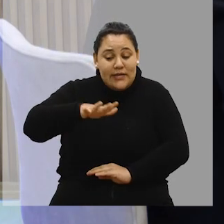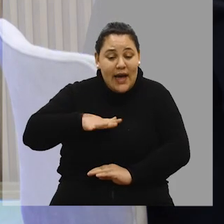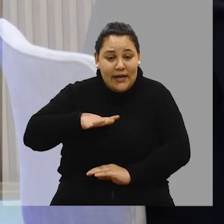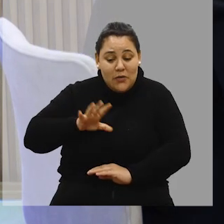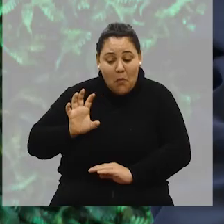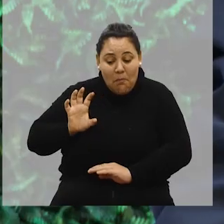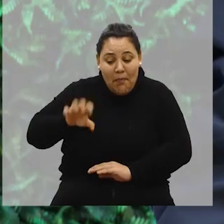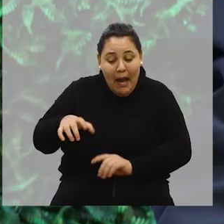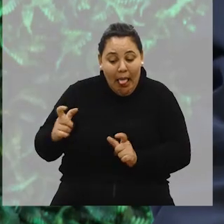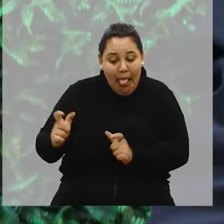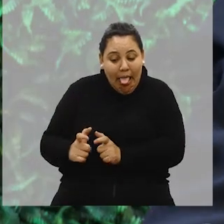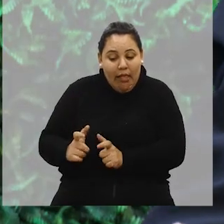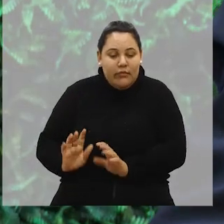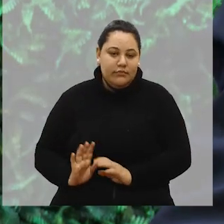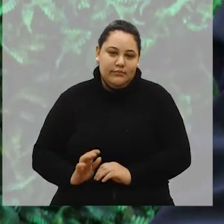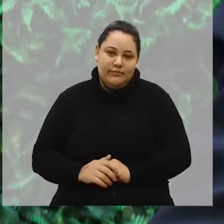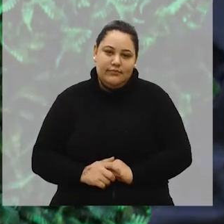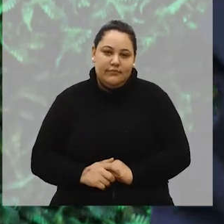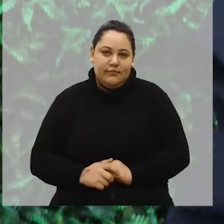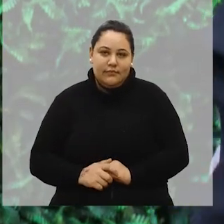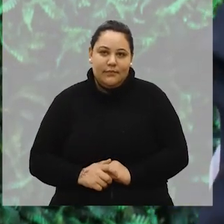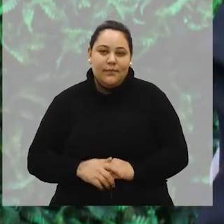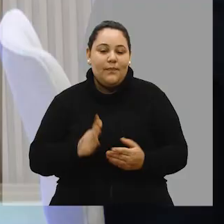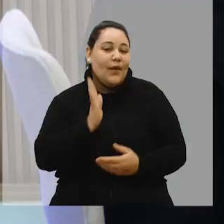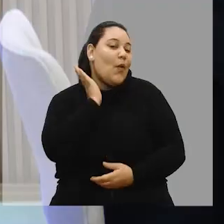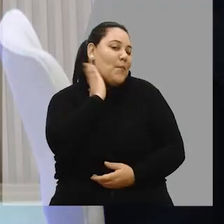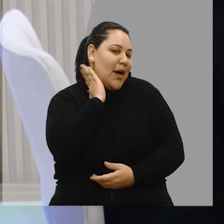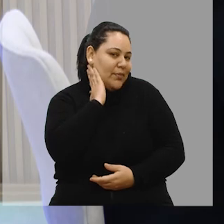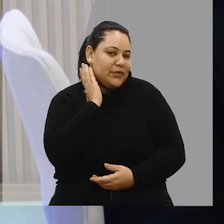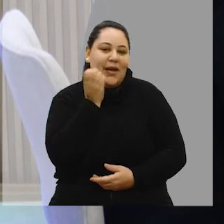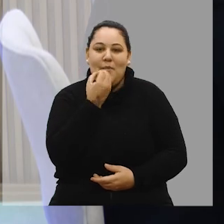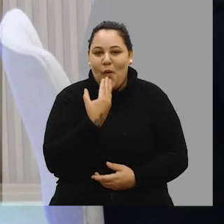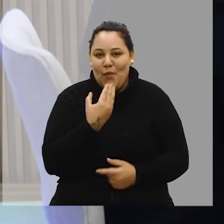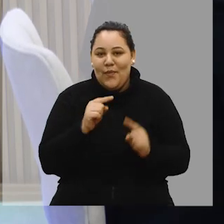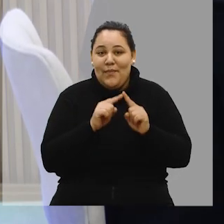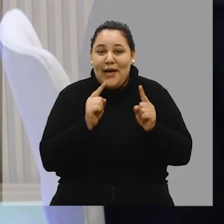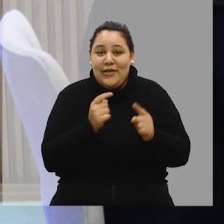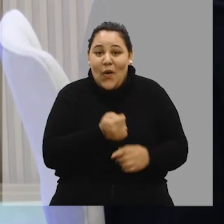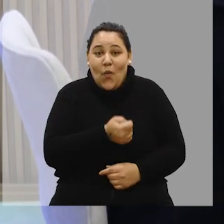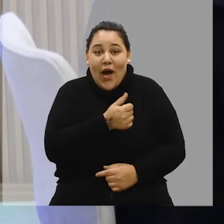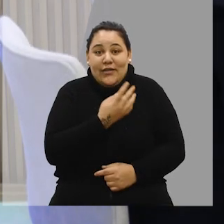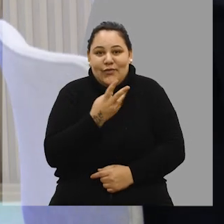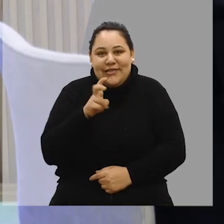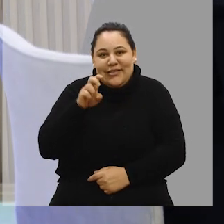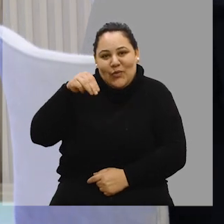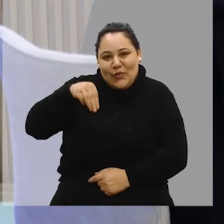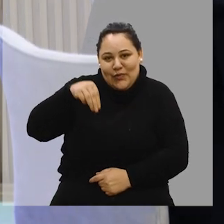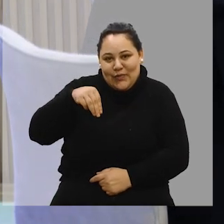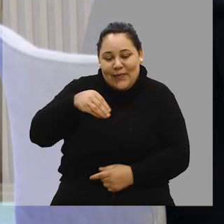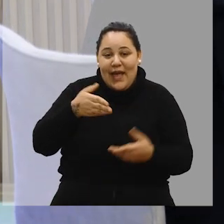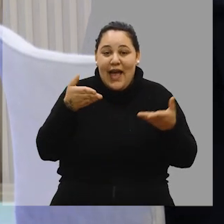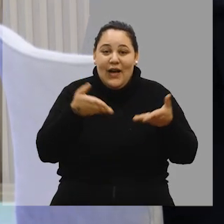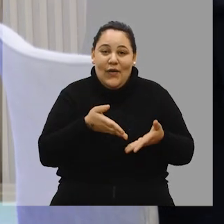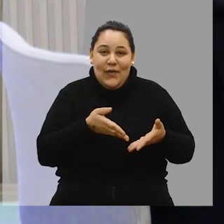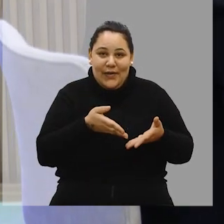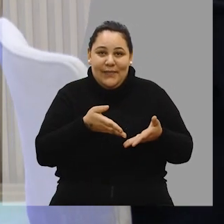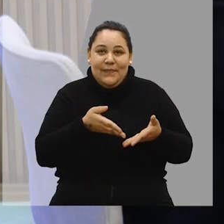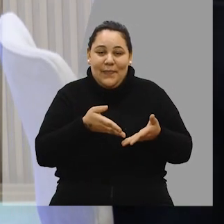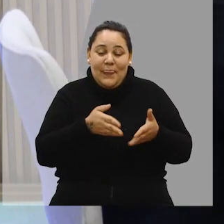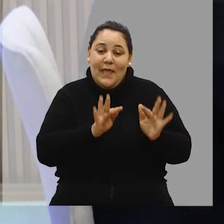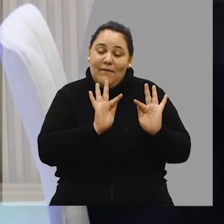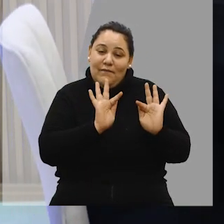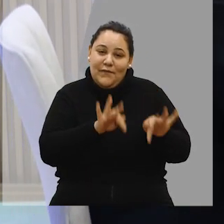nos seus currais. gente, o papo tá muito bom, mas já estamos aqui há quase 45 minutos. A gente vai encaminhar